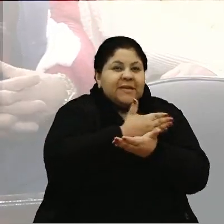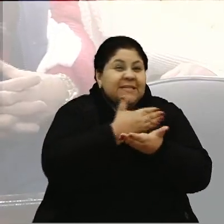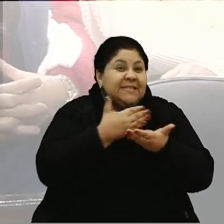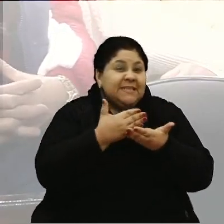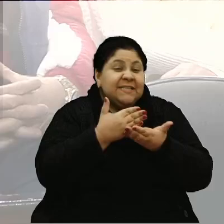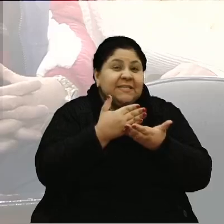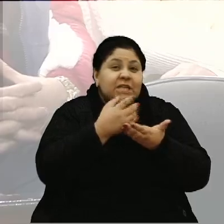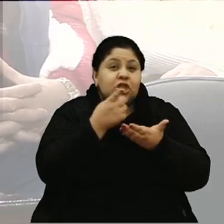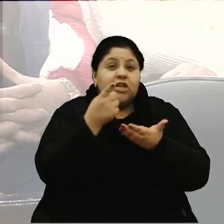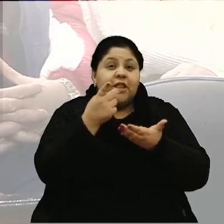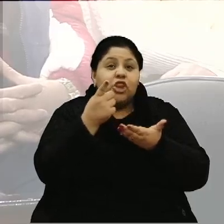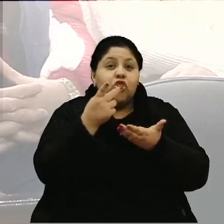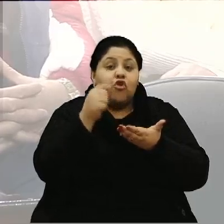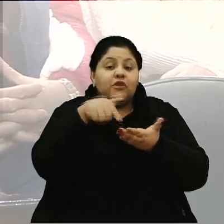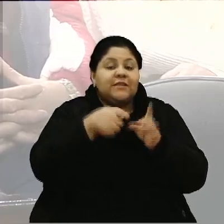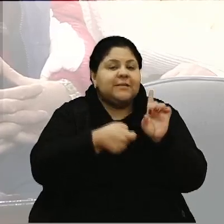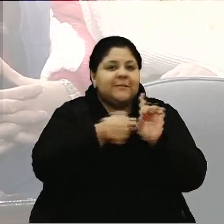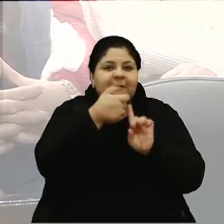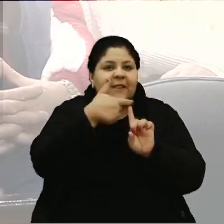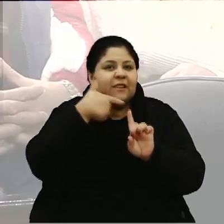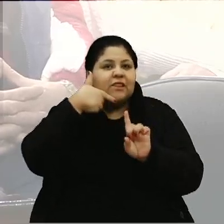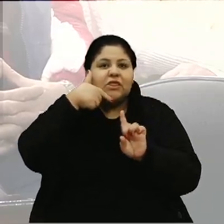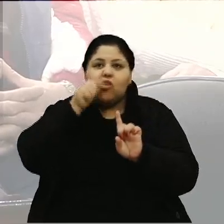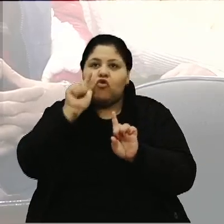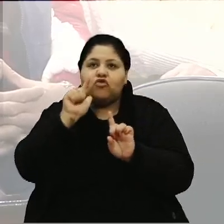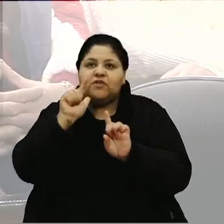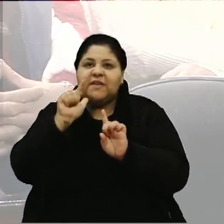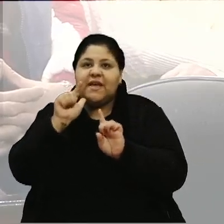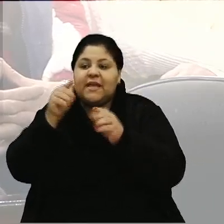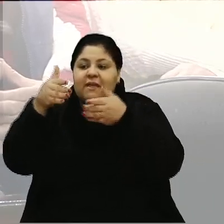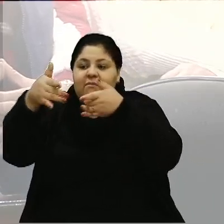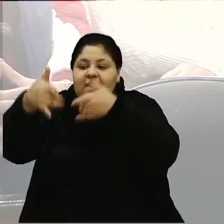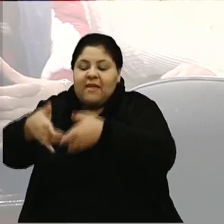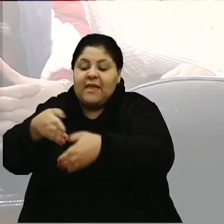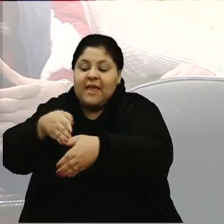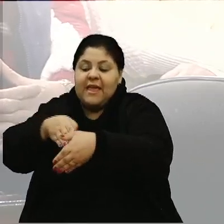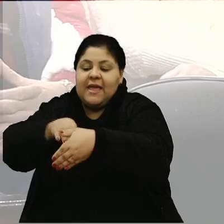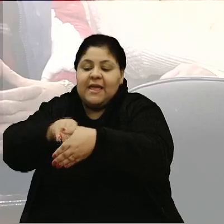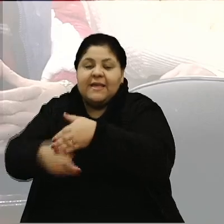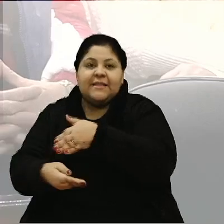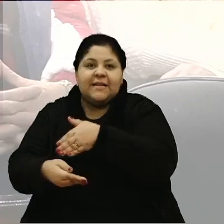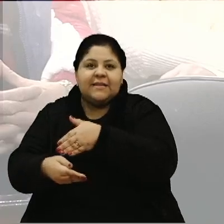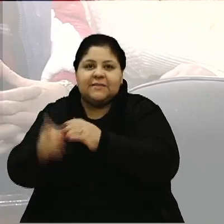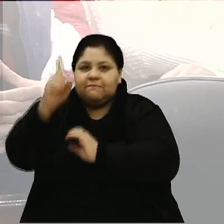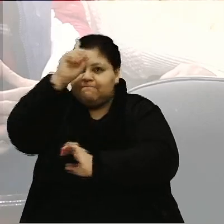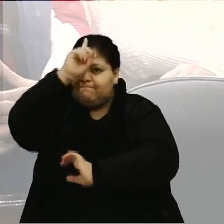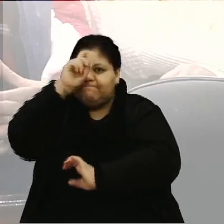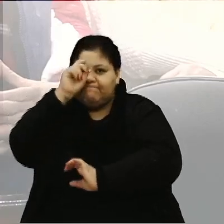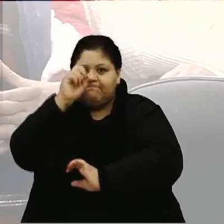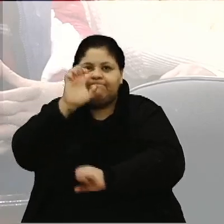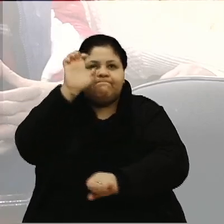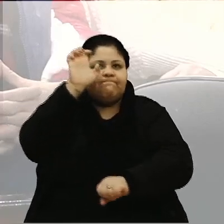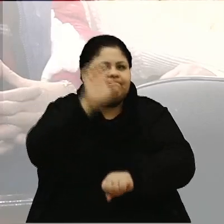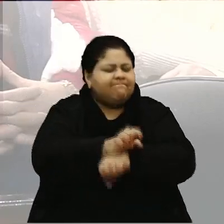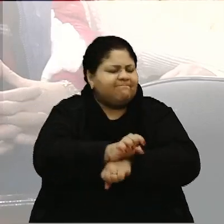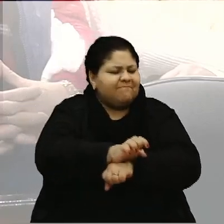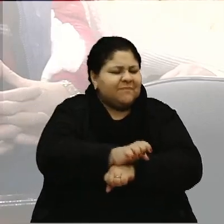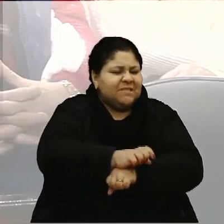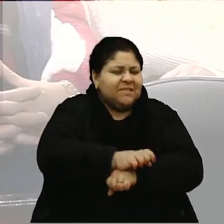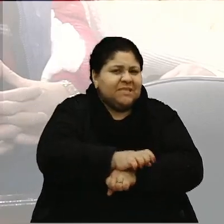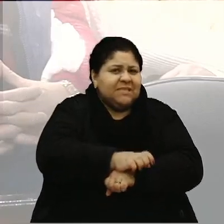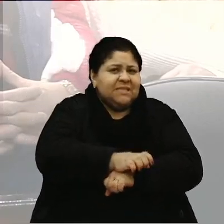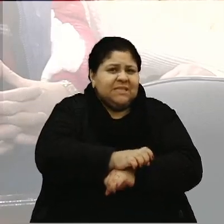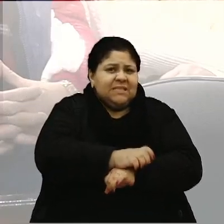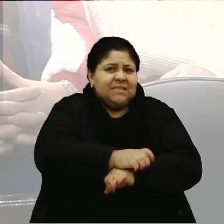desse mês, que não consegue o atendimento da saúde mental. O estado está precário, sujeira em todos os